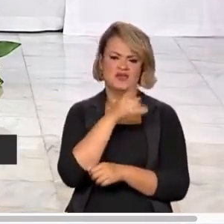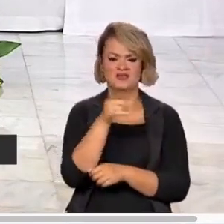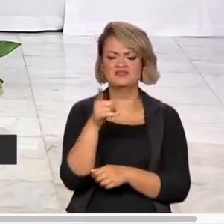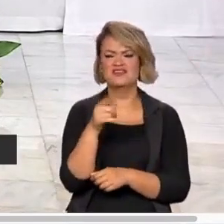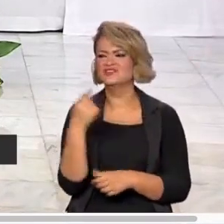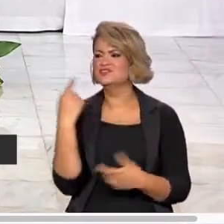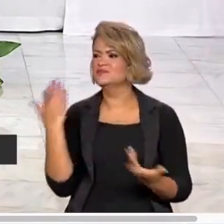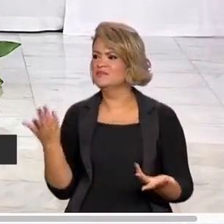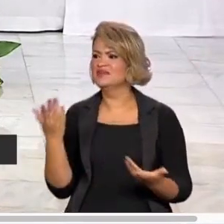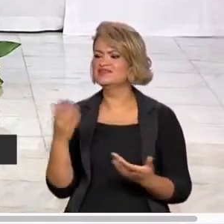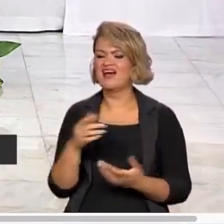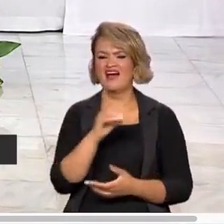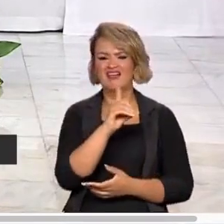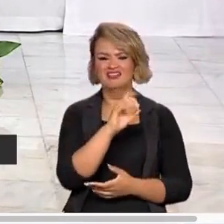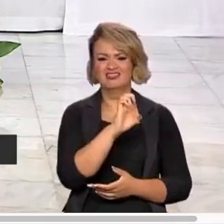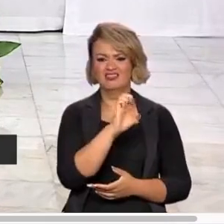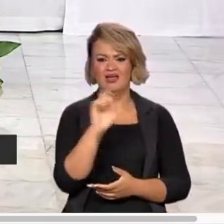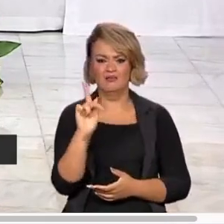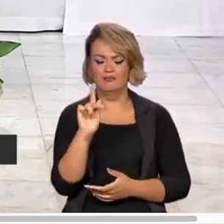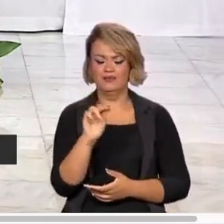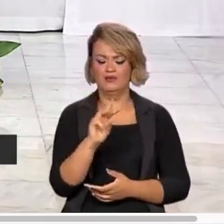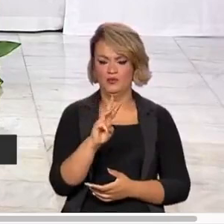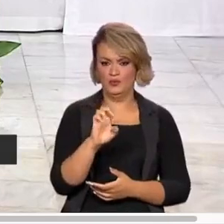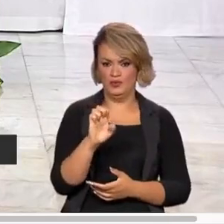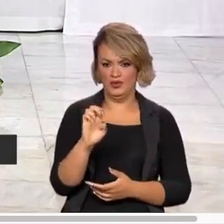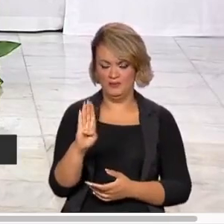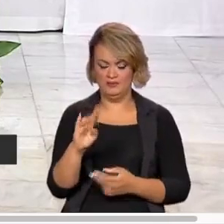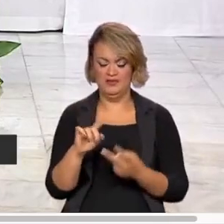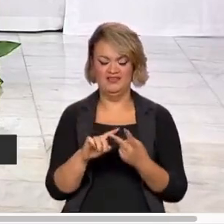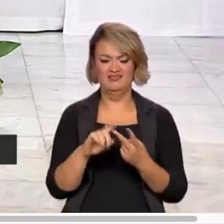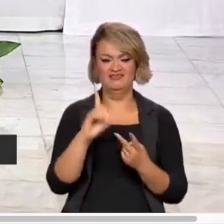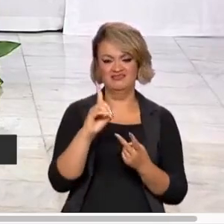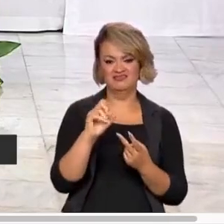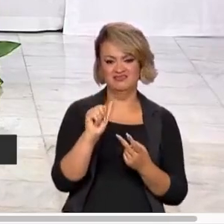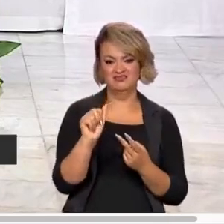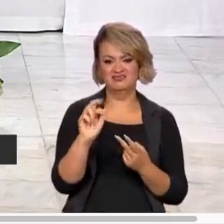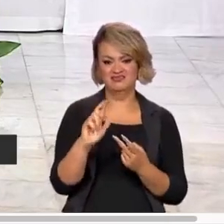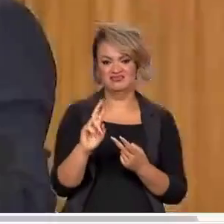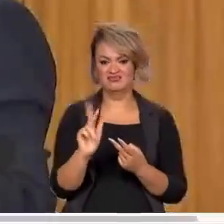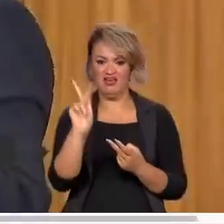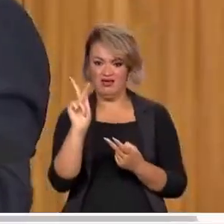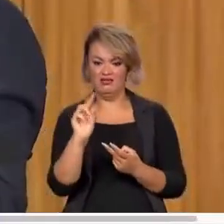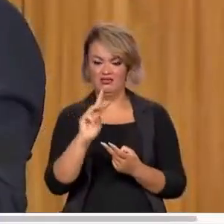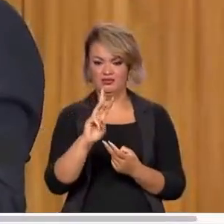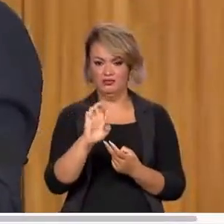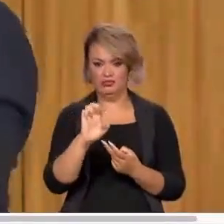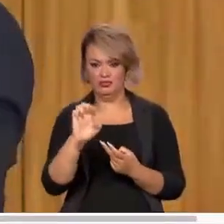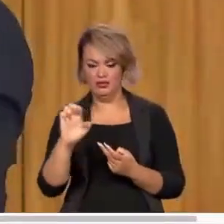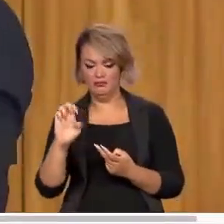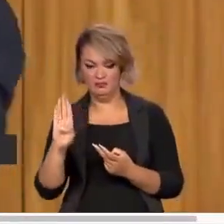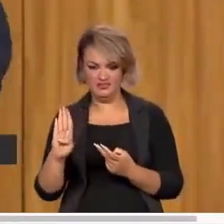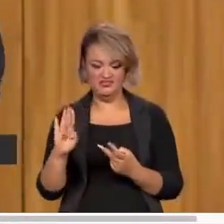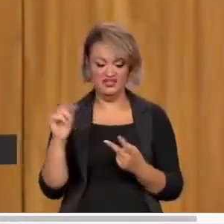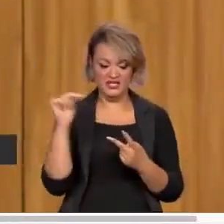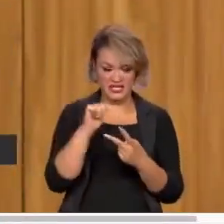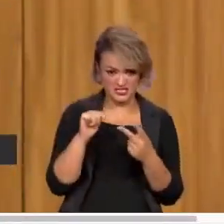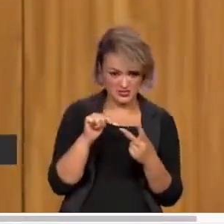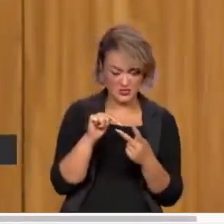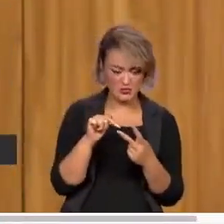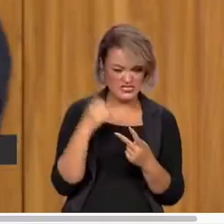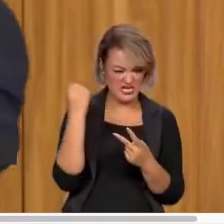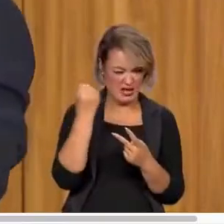vezes nos pergunta e a deep web daep web isso também é fiscalizado também é acompanhado